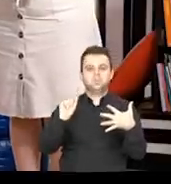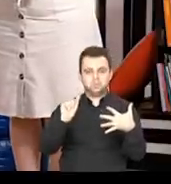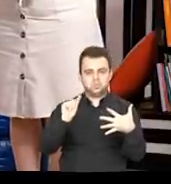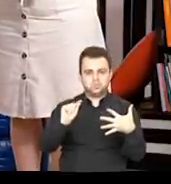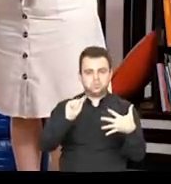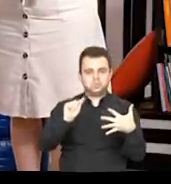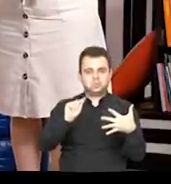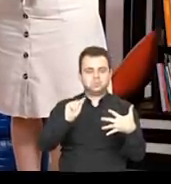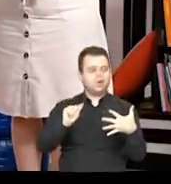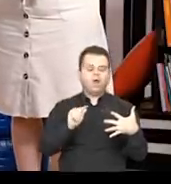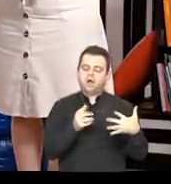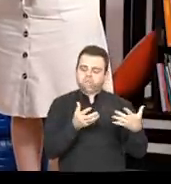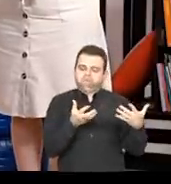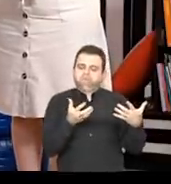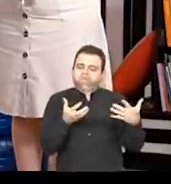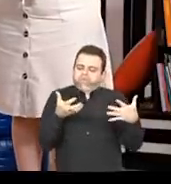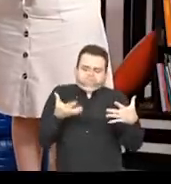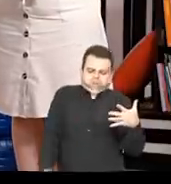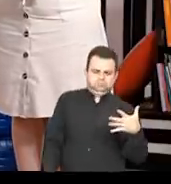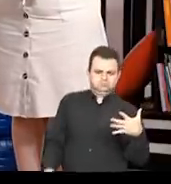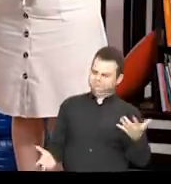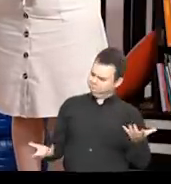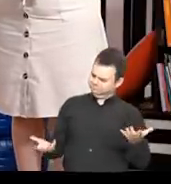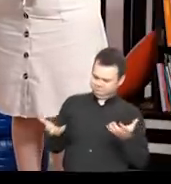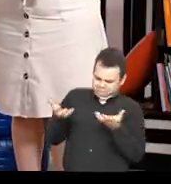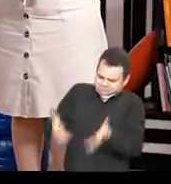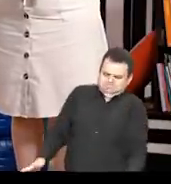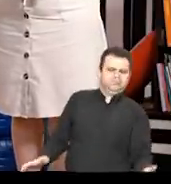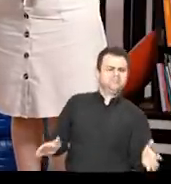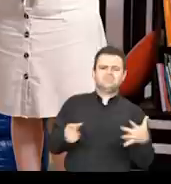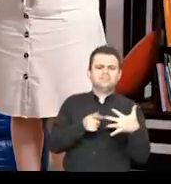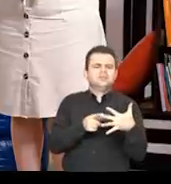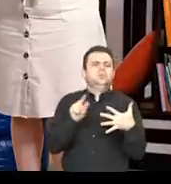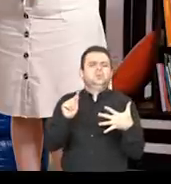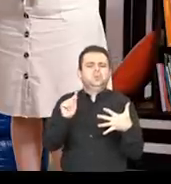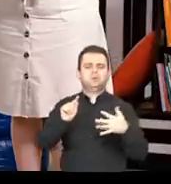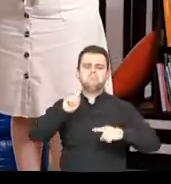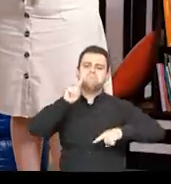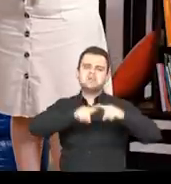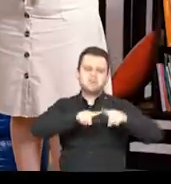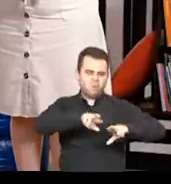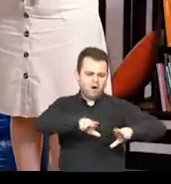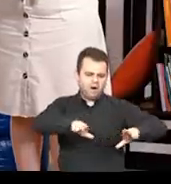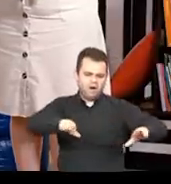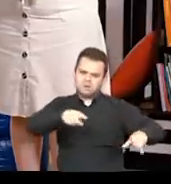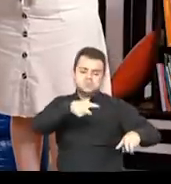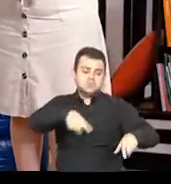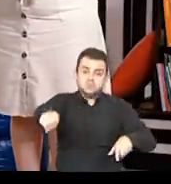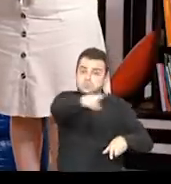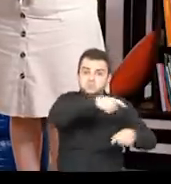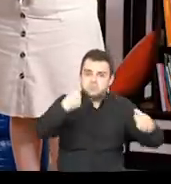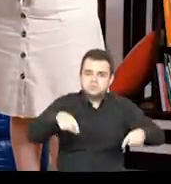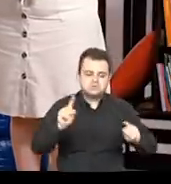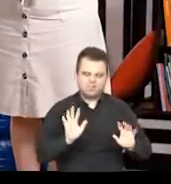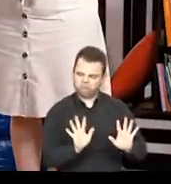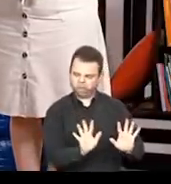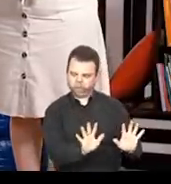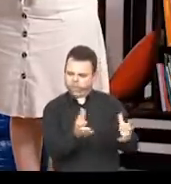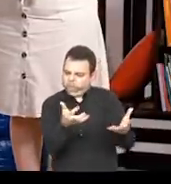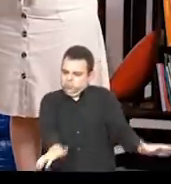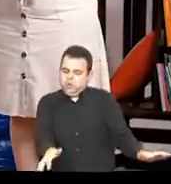é o recusar. Como assim recusar? Recusar esses materiais que não são necessários ou então que